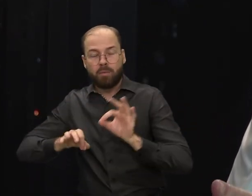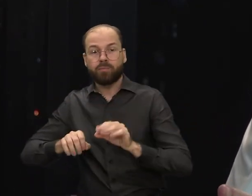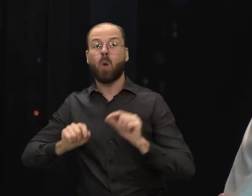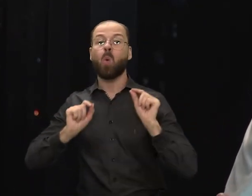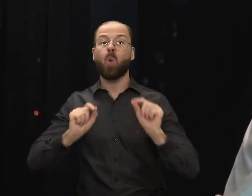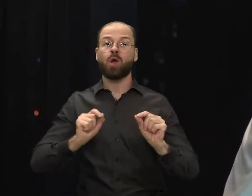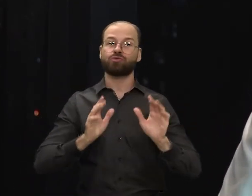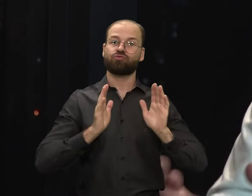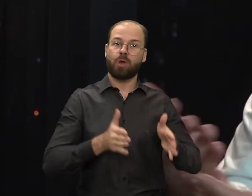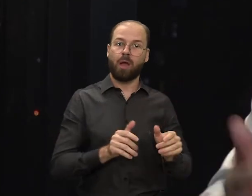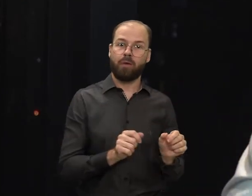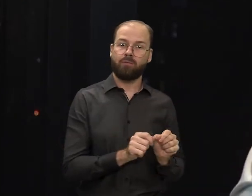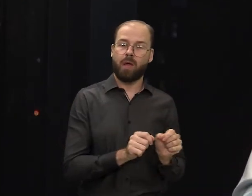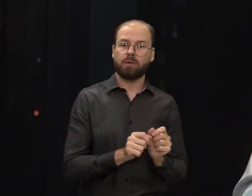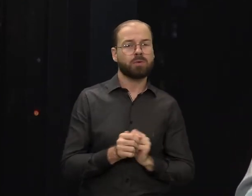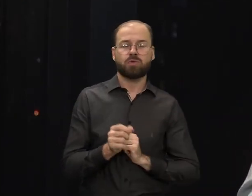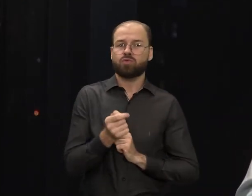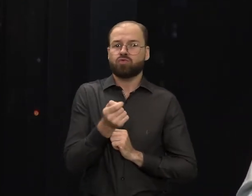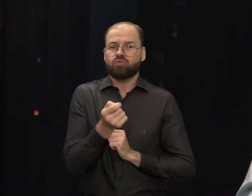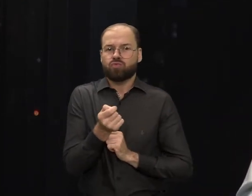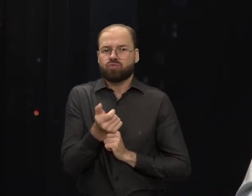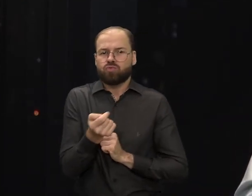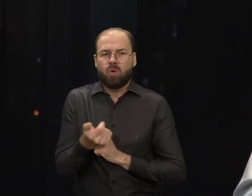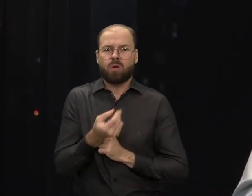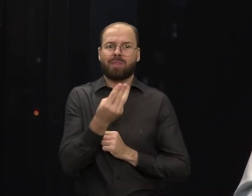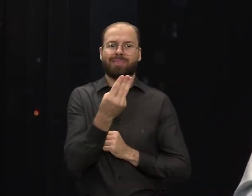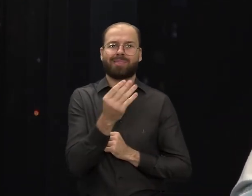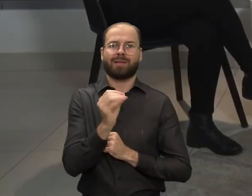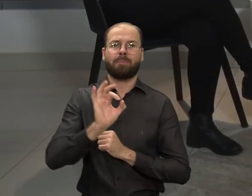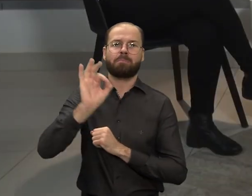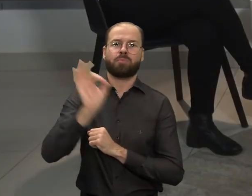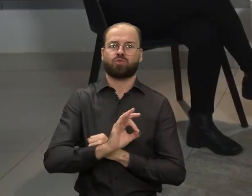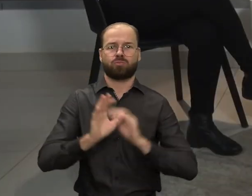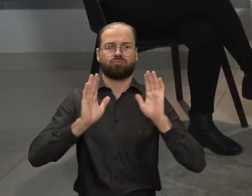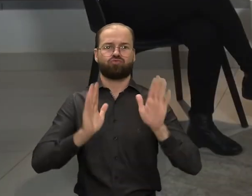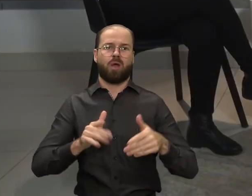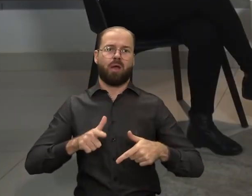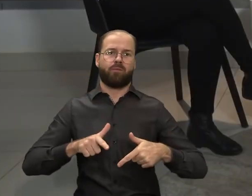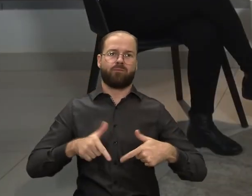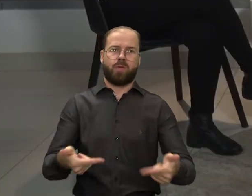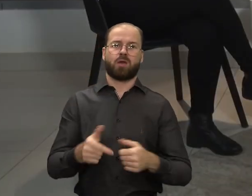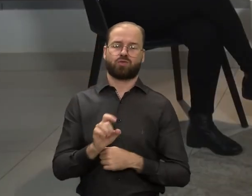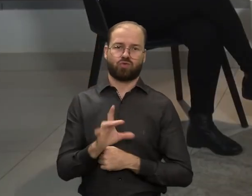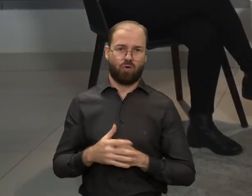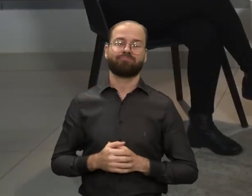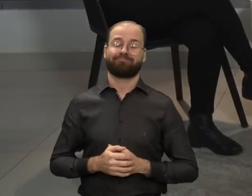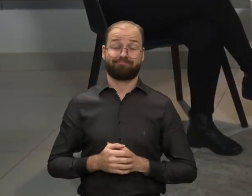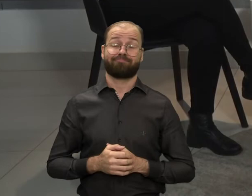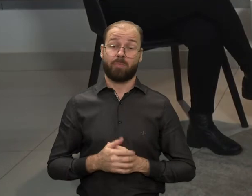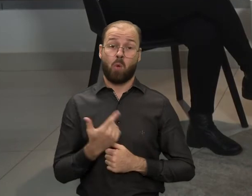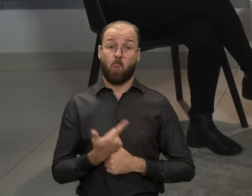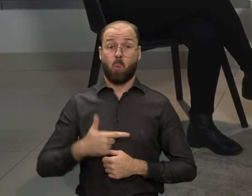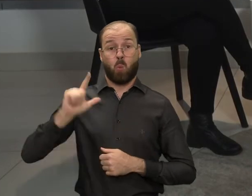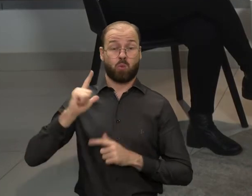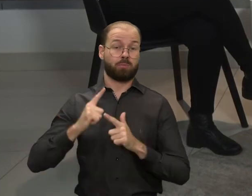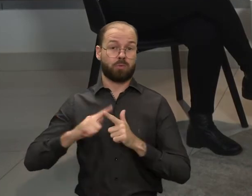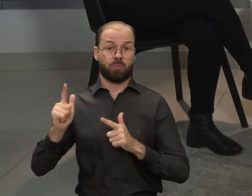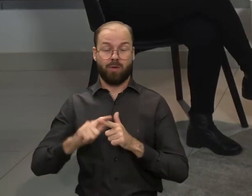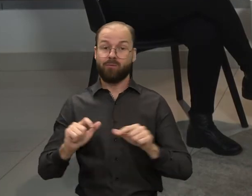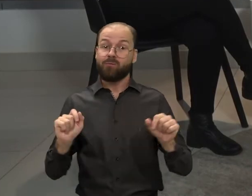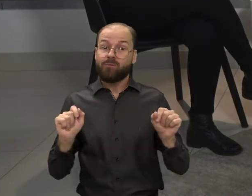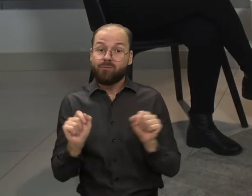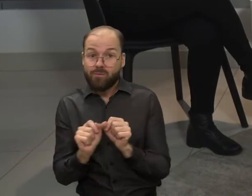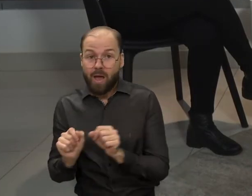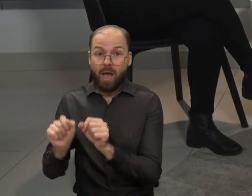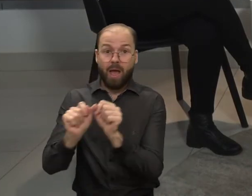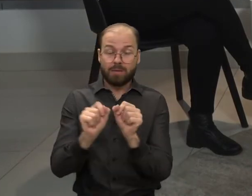só 30% do que foi planejado para ser feito. Então, o outro problema, faz-se os planos, mas não